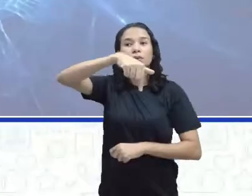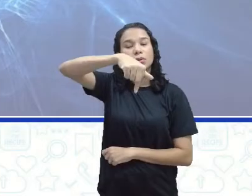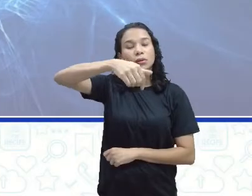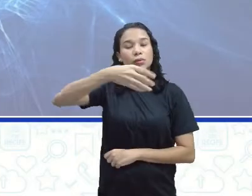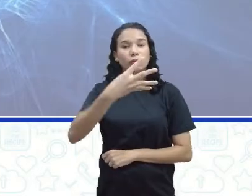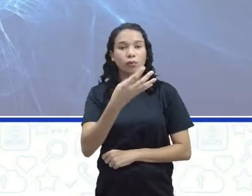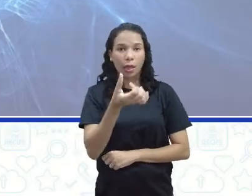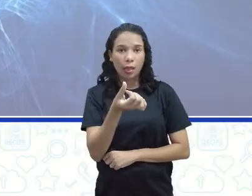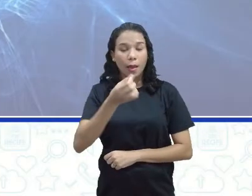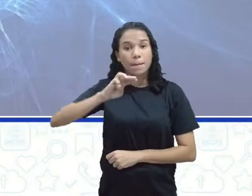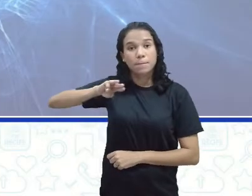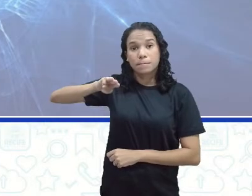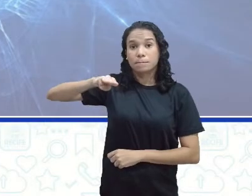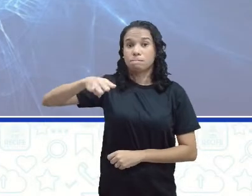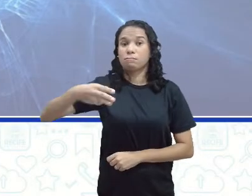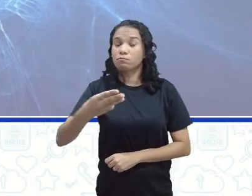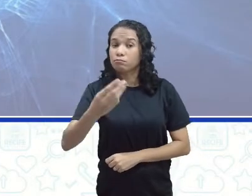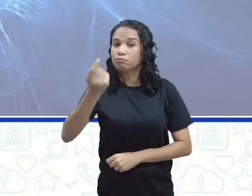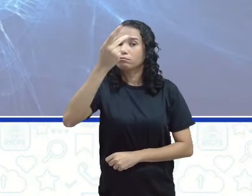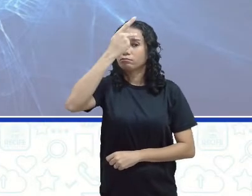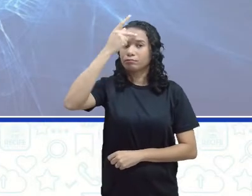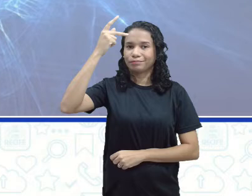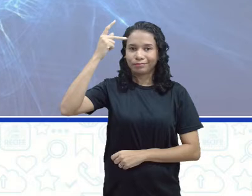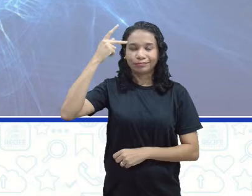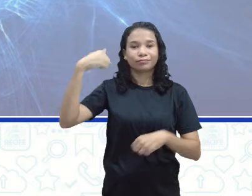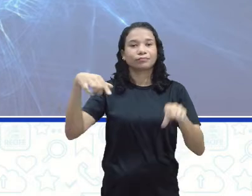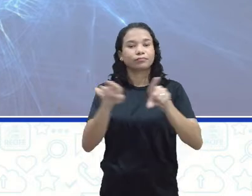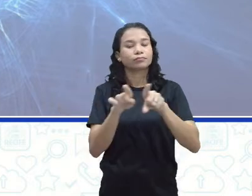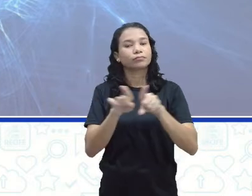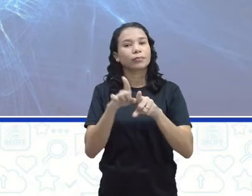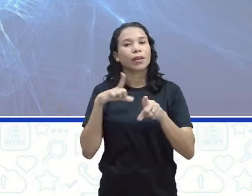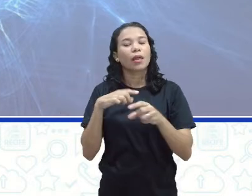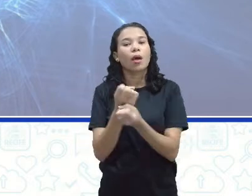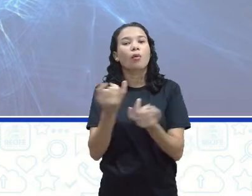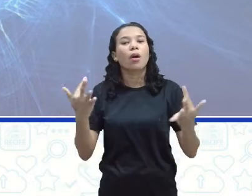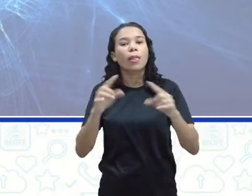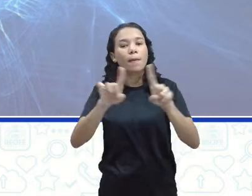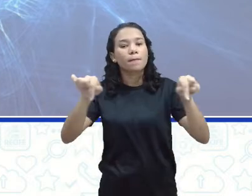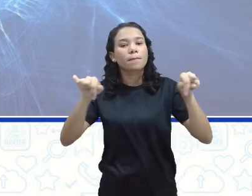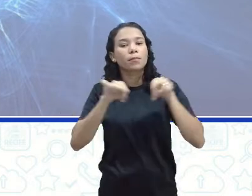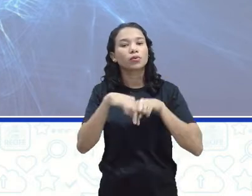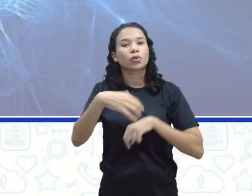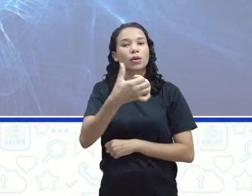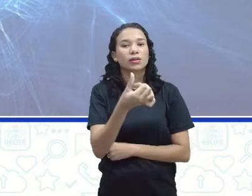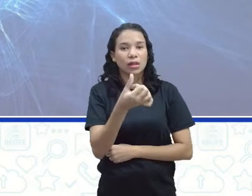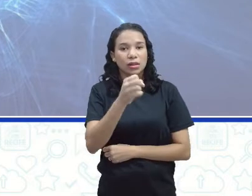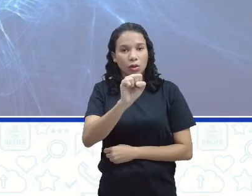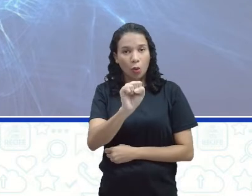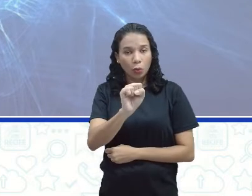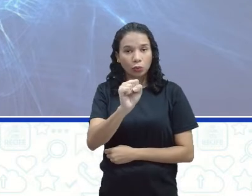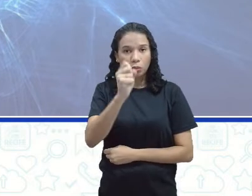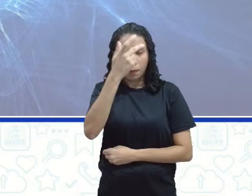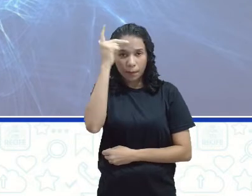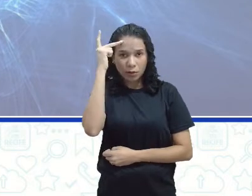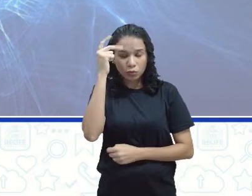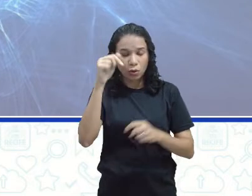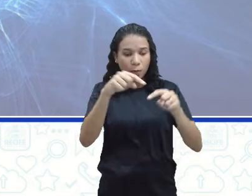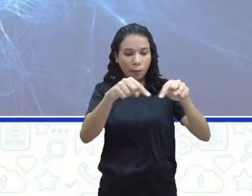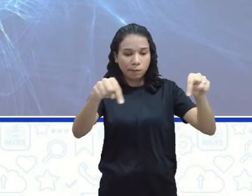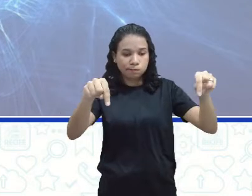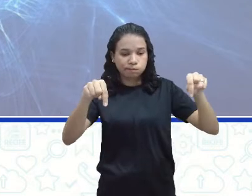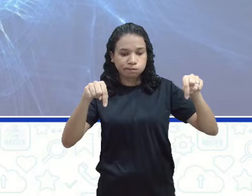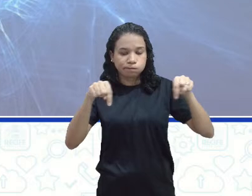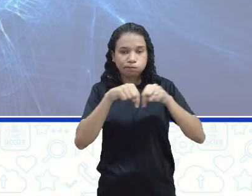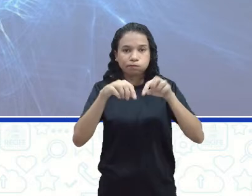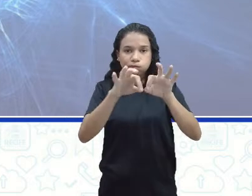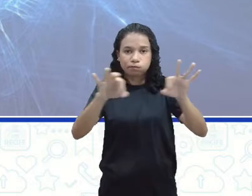746 milhões de habitantes, tá? E essa densidade, ela está em 68 habitantes por quilômetro quadrado. Já que a gente está